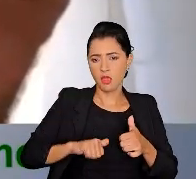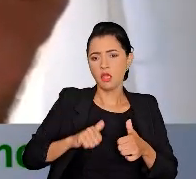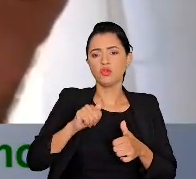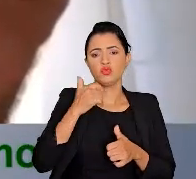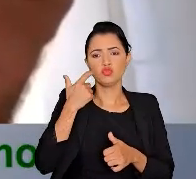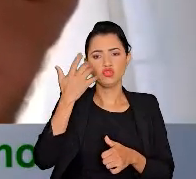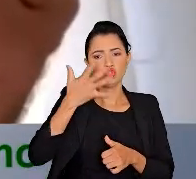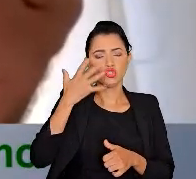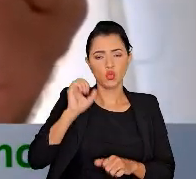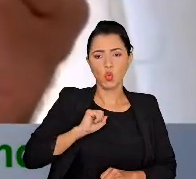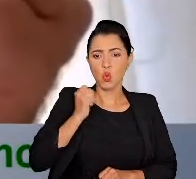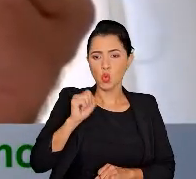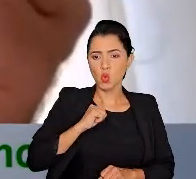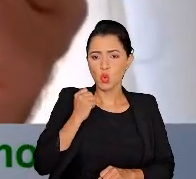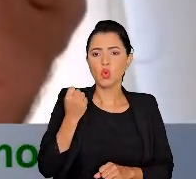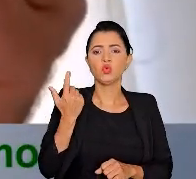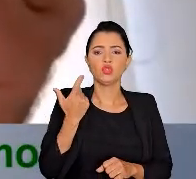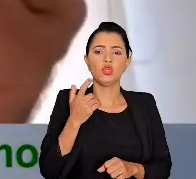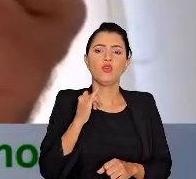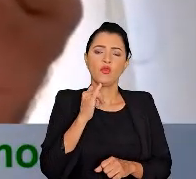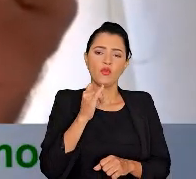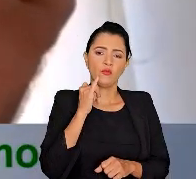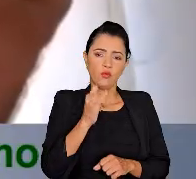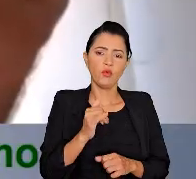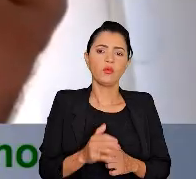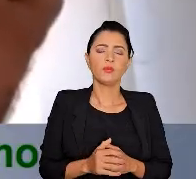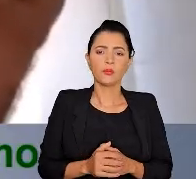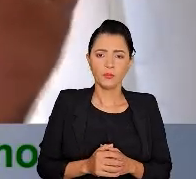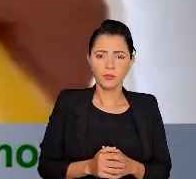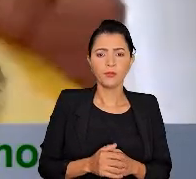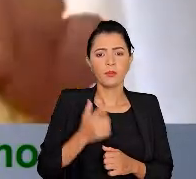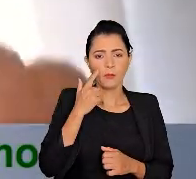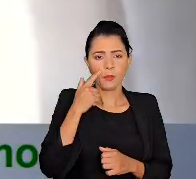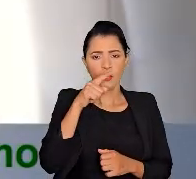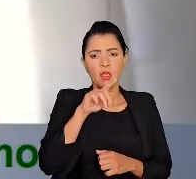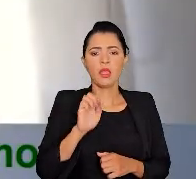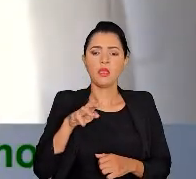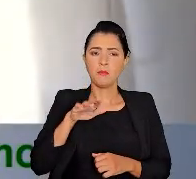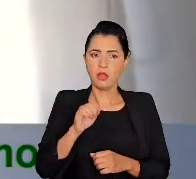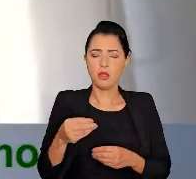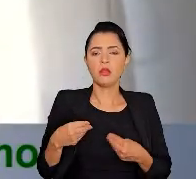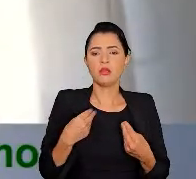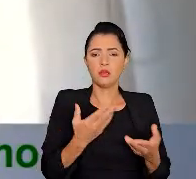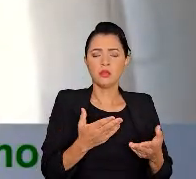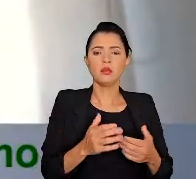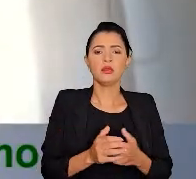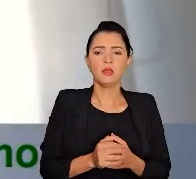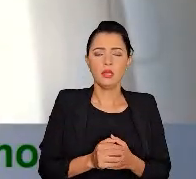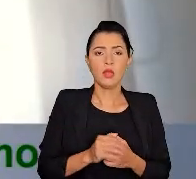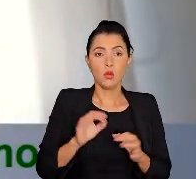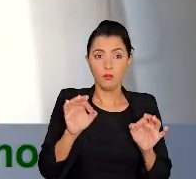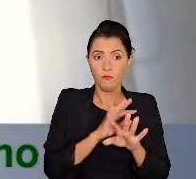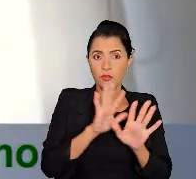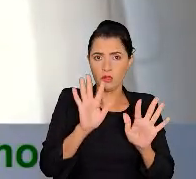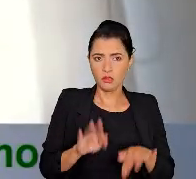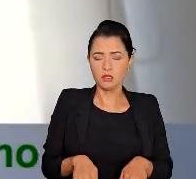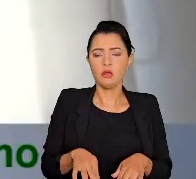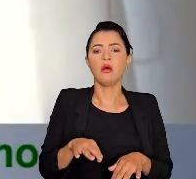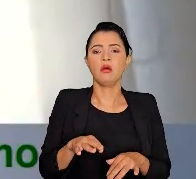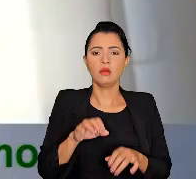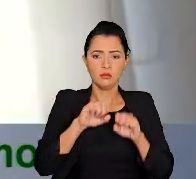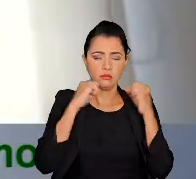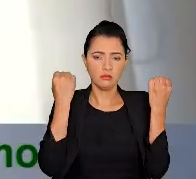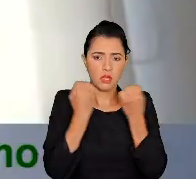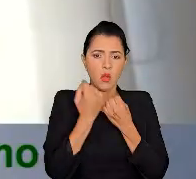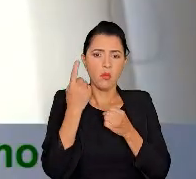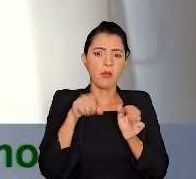ódio, e eu vou fazer chegar à EMAG, na sequência desse nosso seminário, uma pesquisa